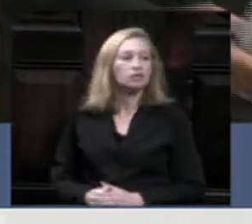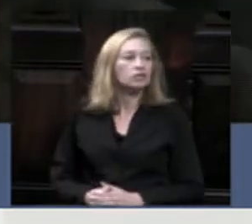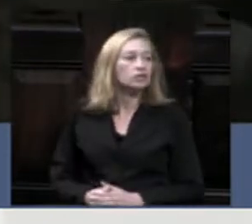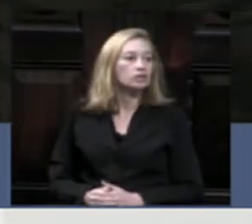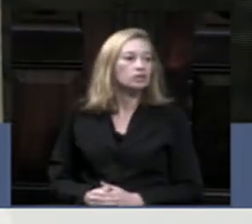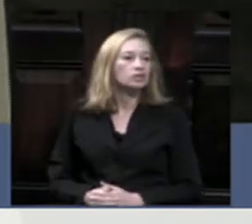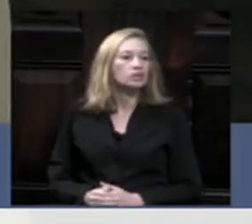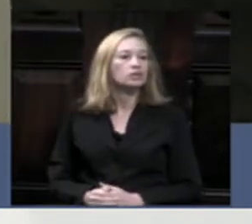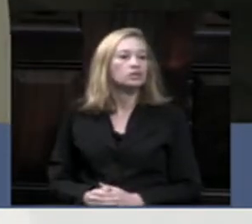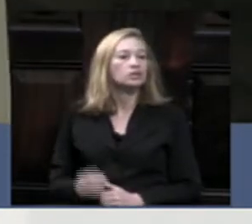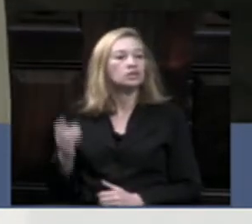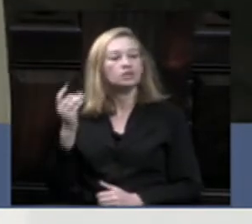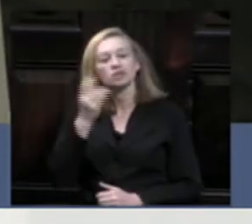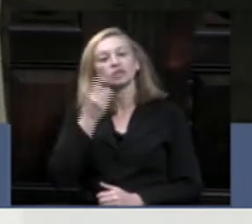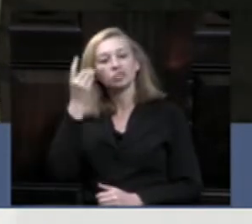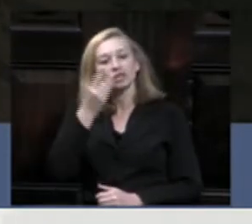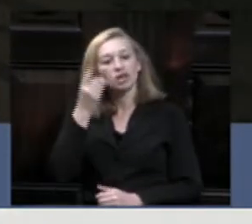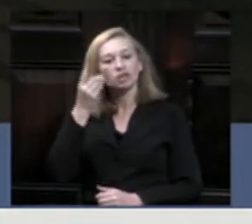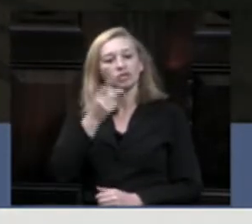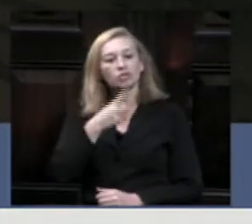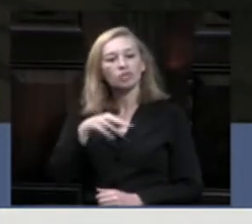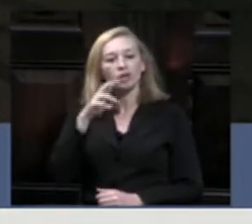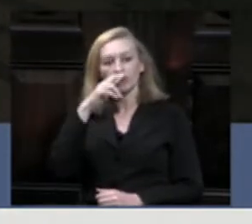deputado Paulo Ramos